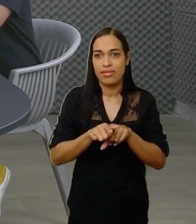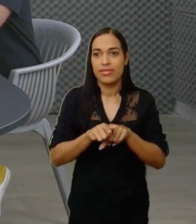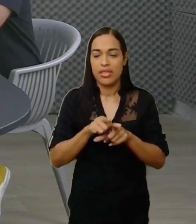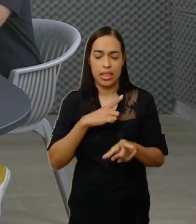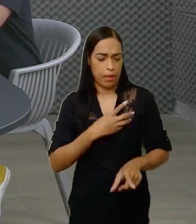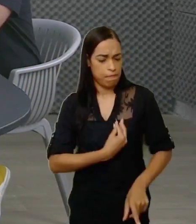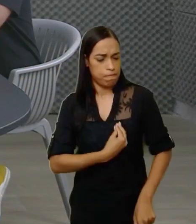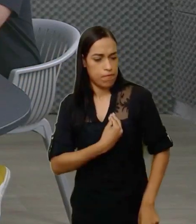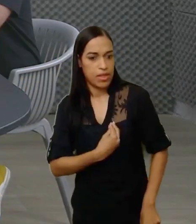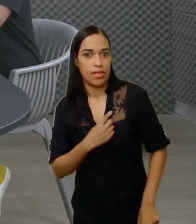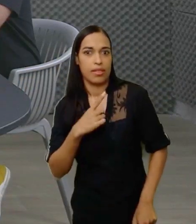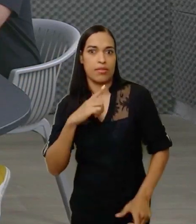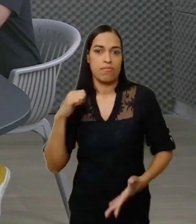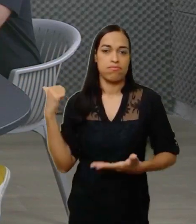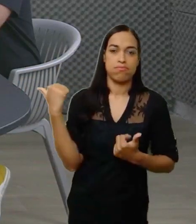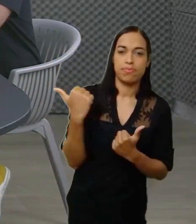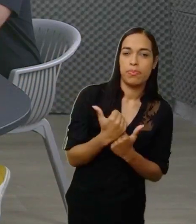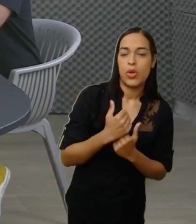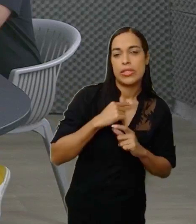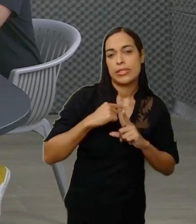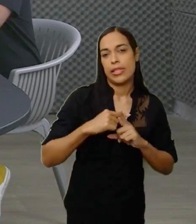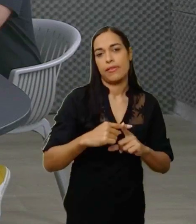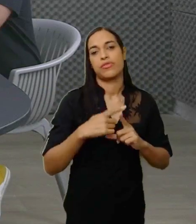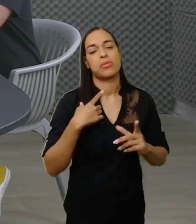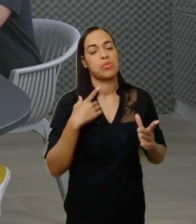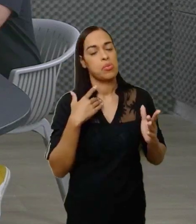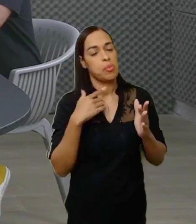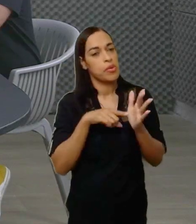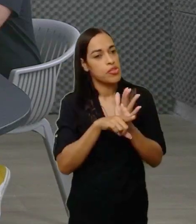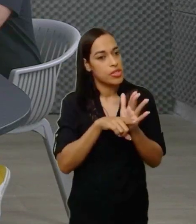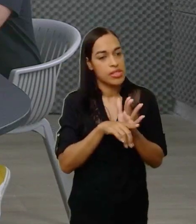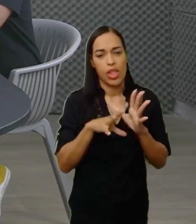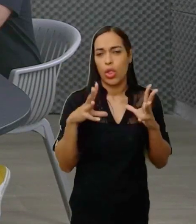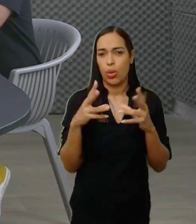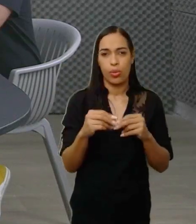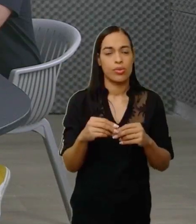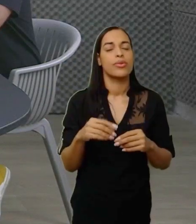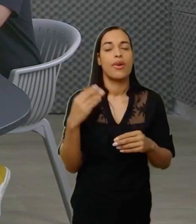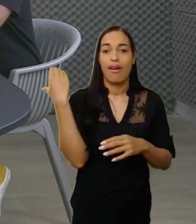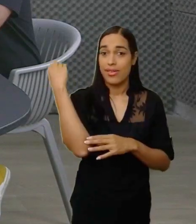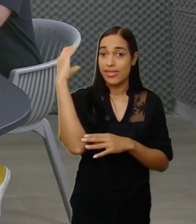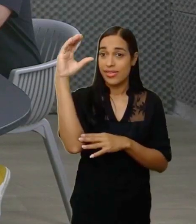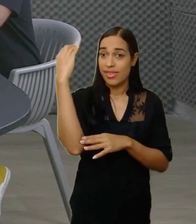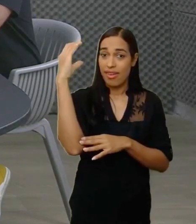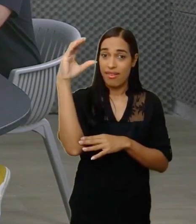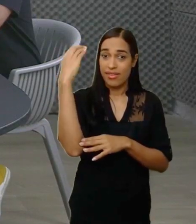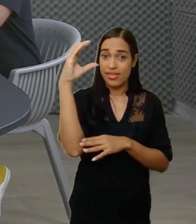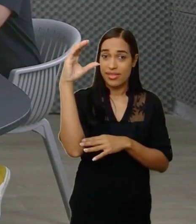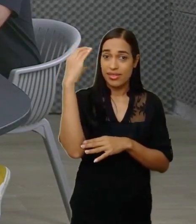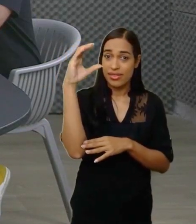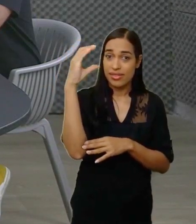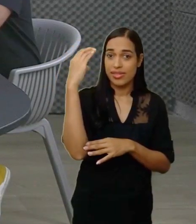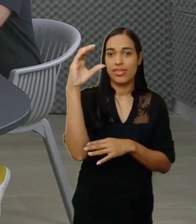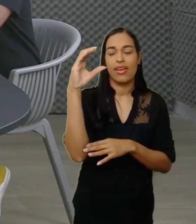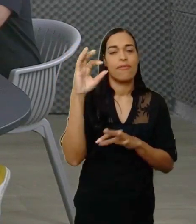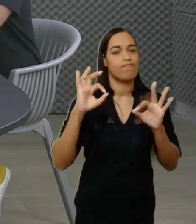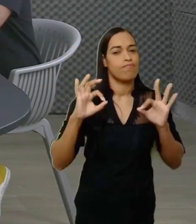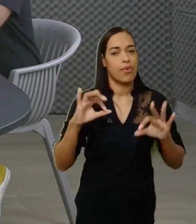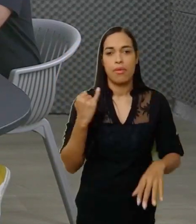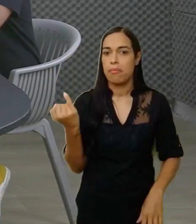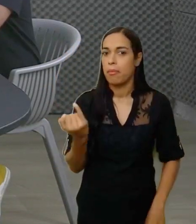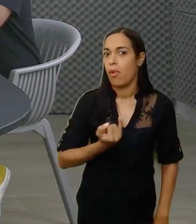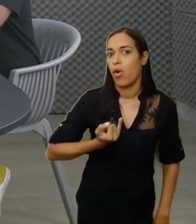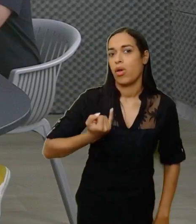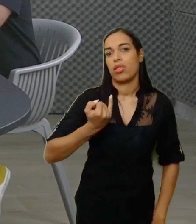para ele, seja para o que ele estiver pesquisando, né? Então, eu acho que a ciência, ela é